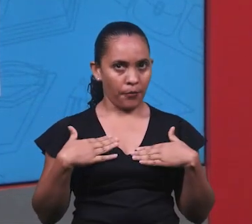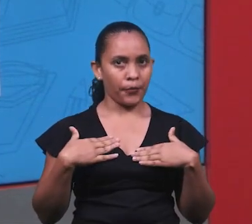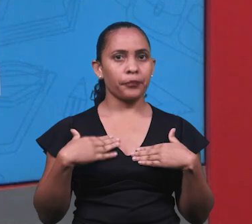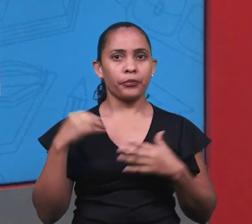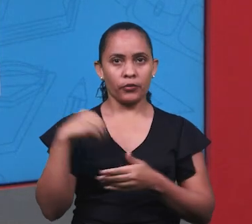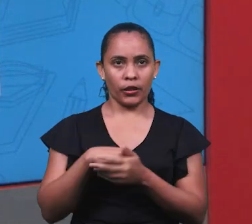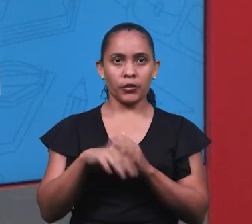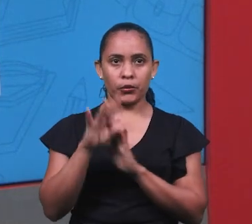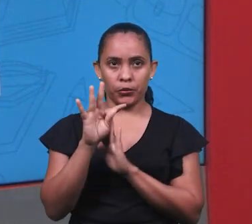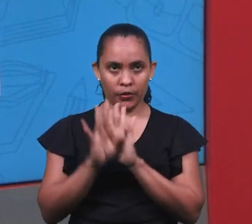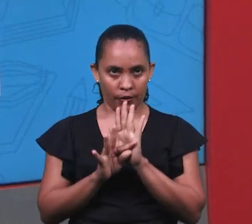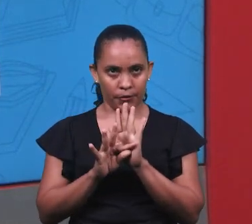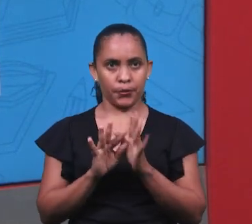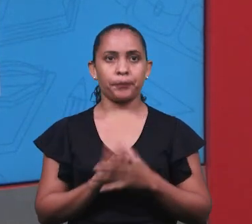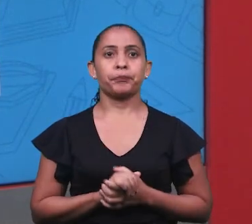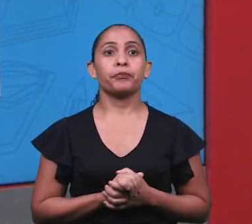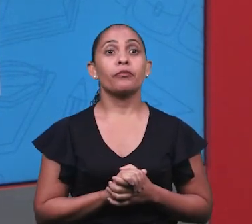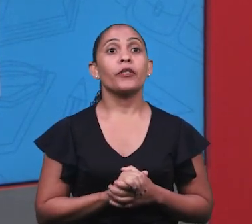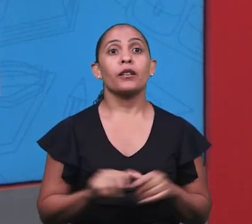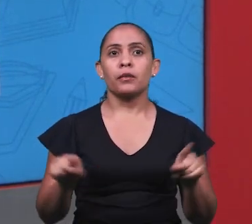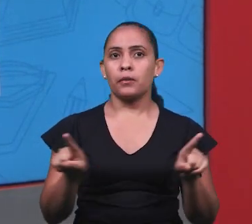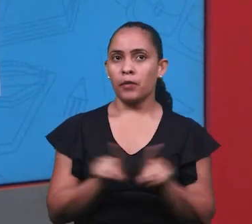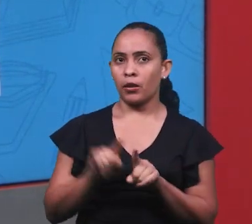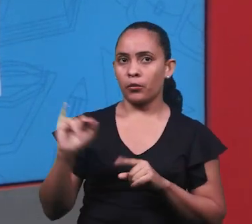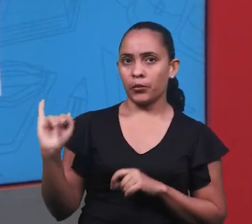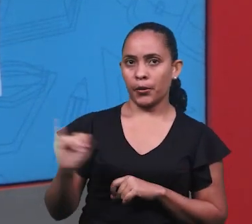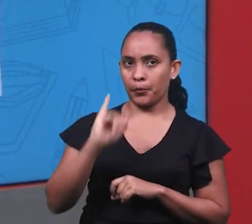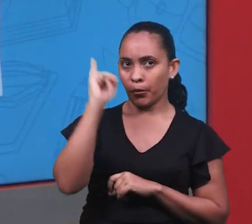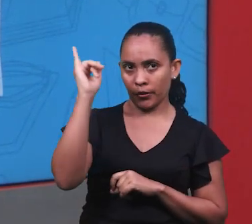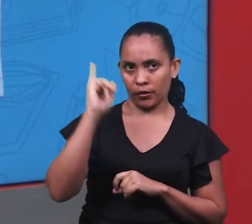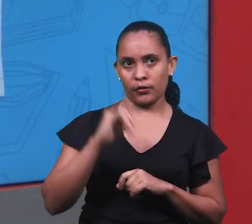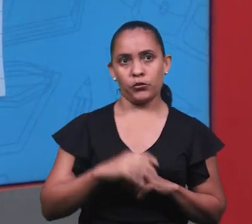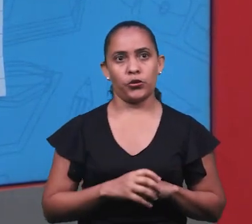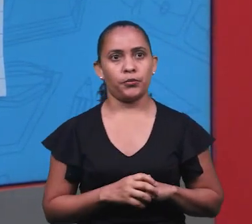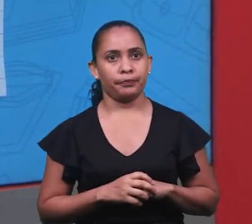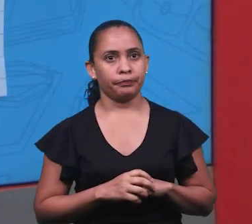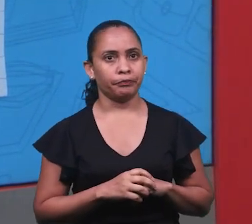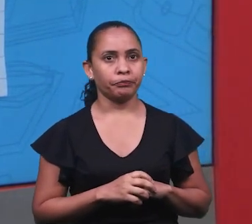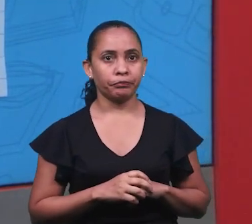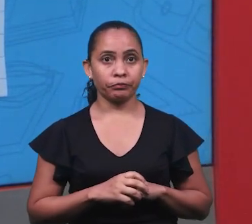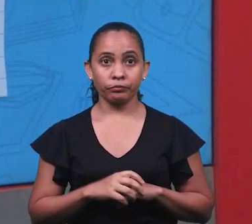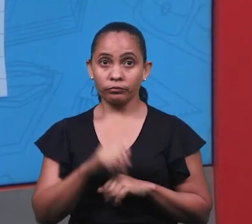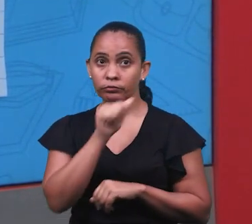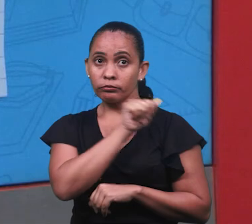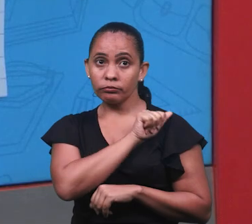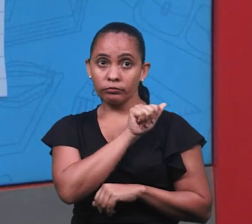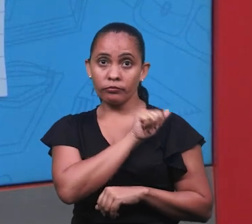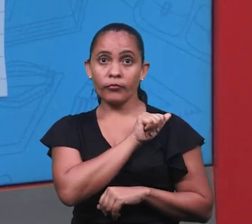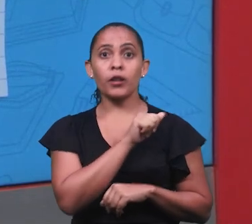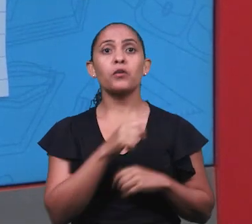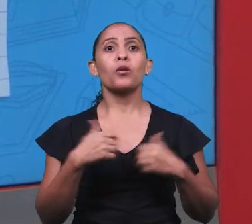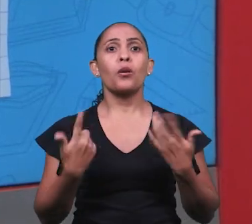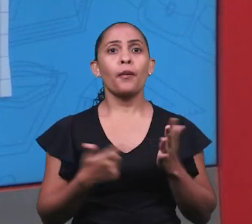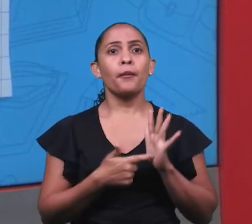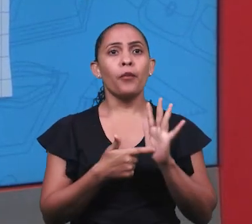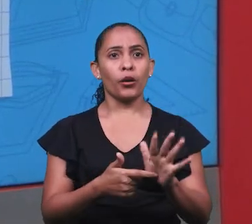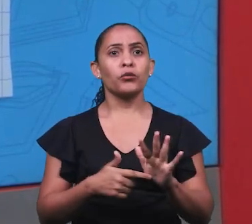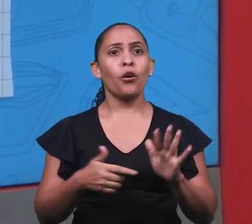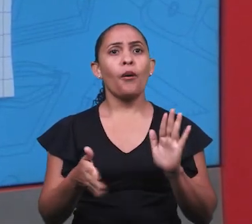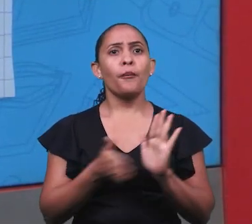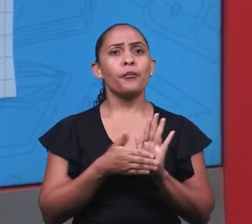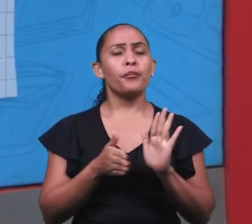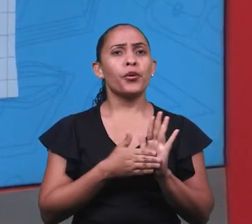texto, ok? Outro ponto aqui, que é muito importante, que os alunos falam muito, Ana Paula, o que é o tal do projeto de texto? Eu